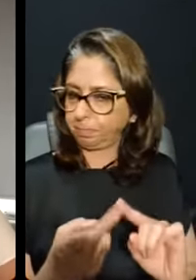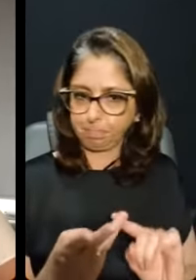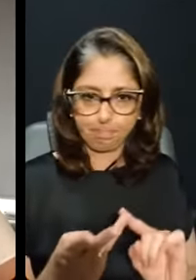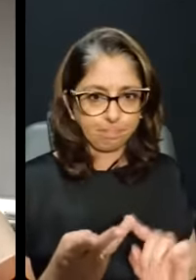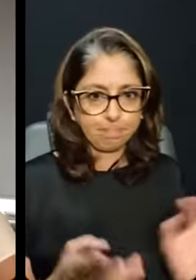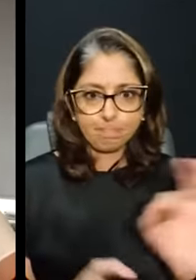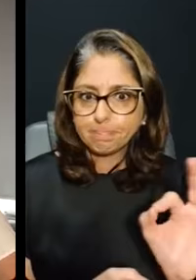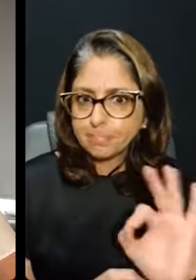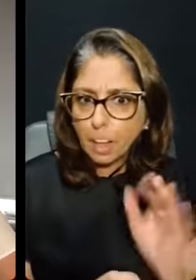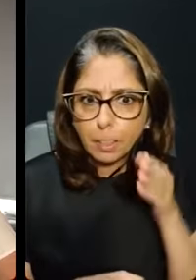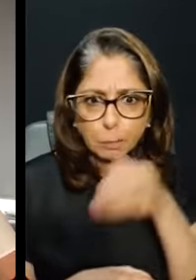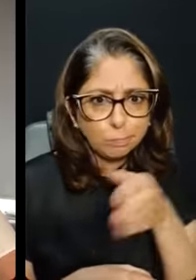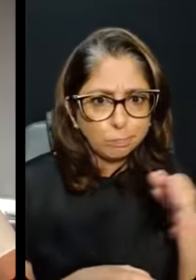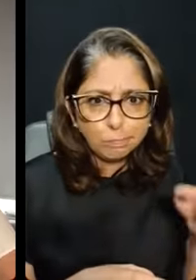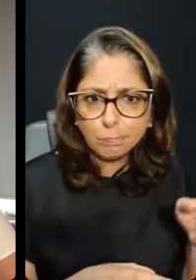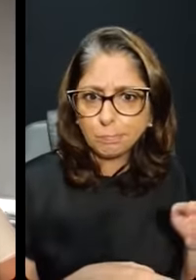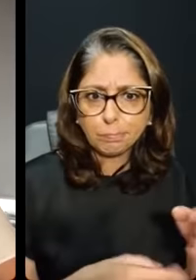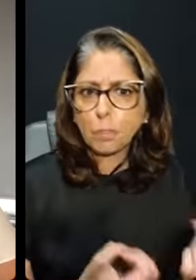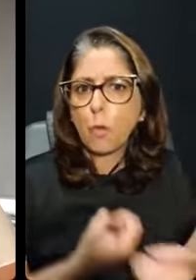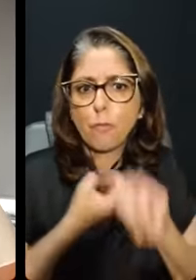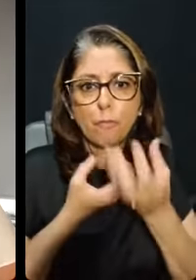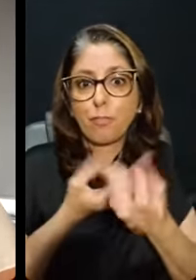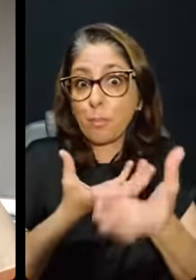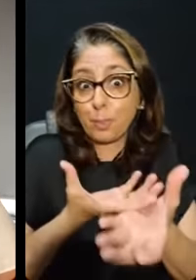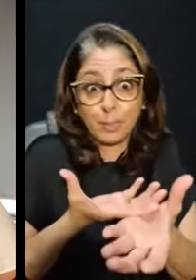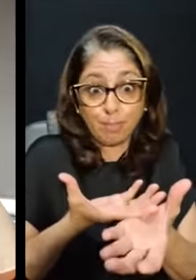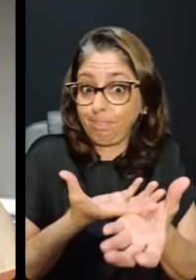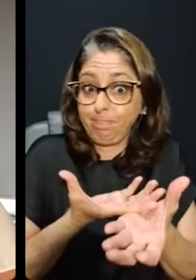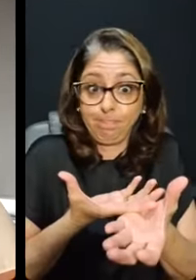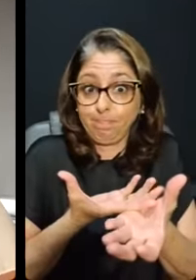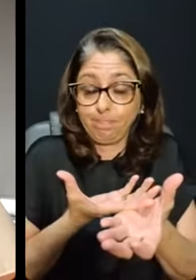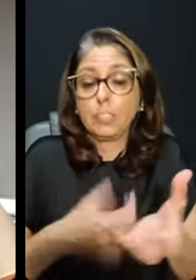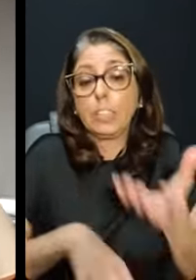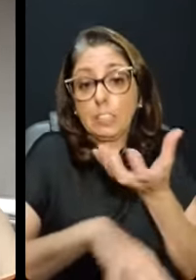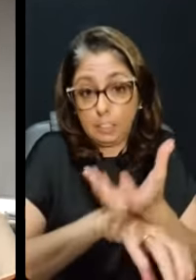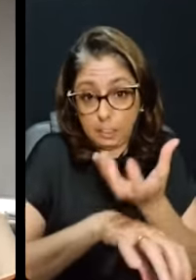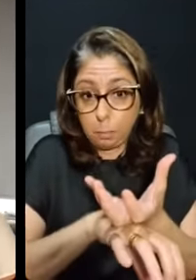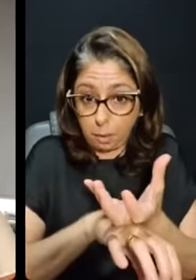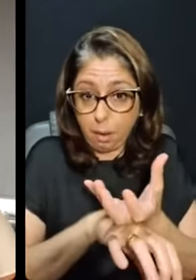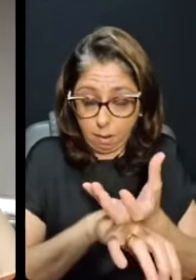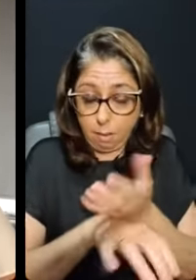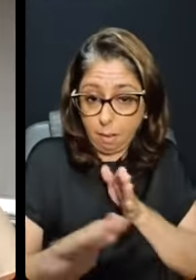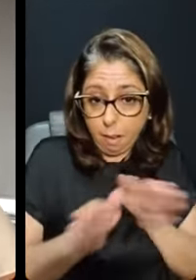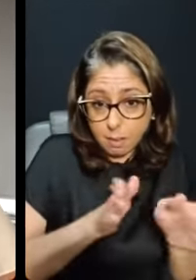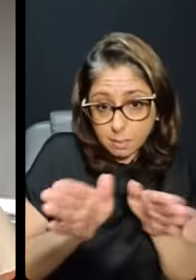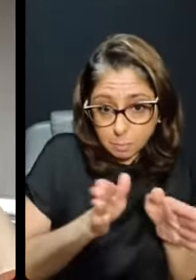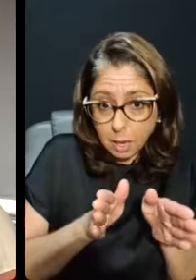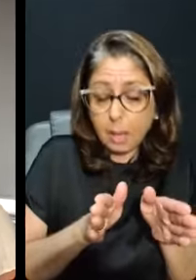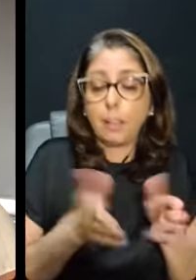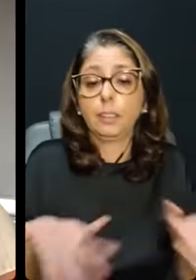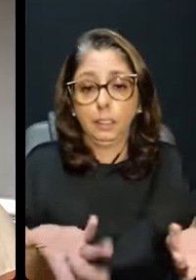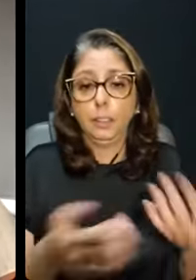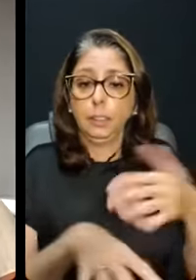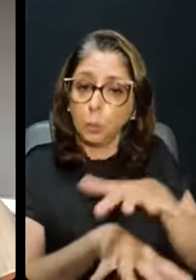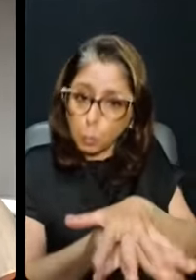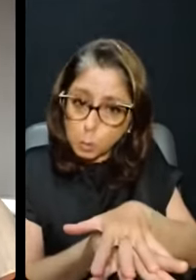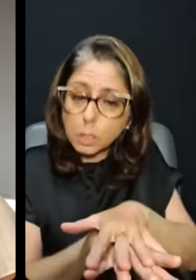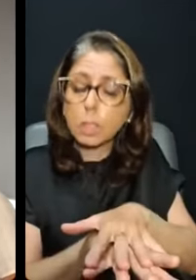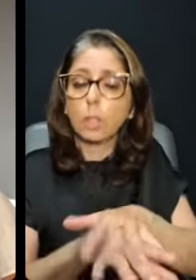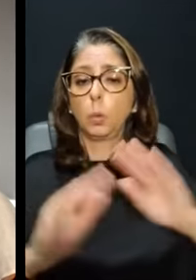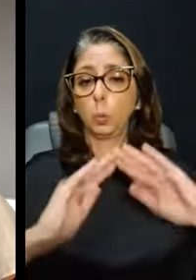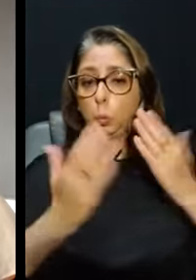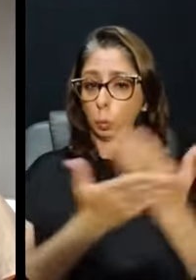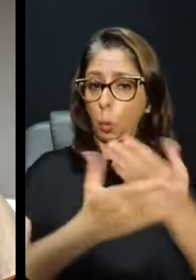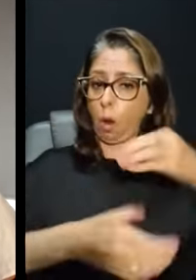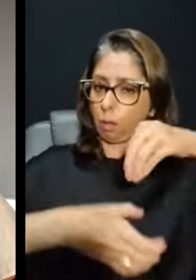os locais de formação de pessoas e também nas escolas. Eu acho que as escolas também poderiam abordar isso de modo